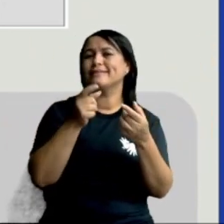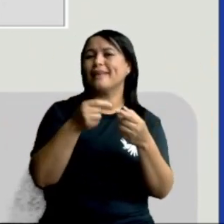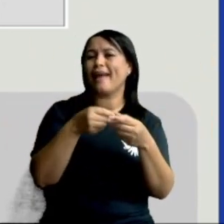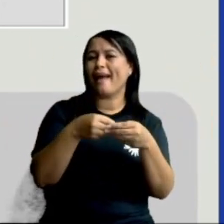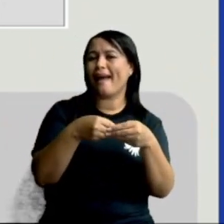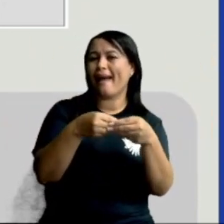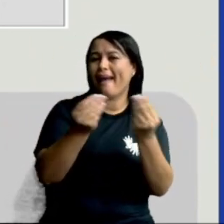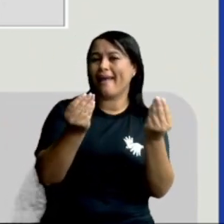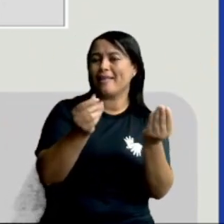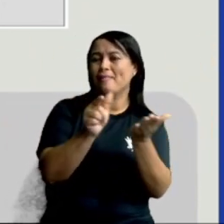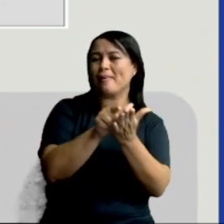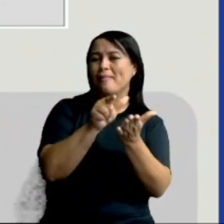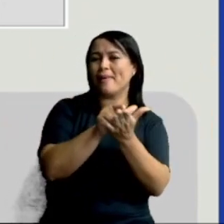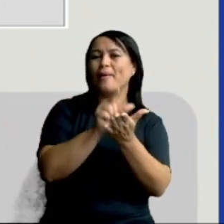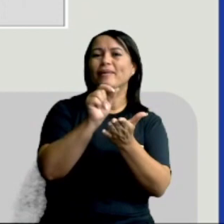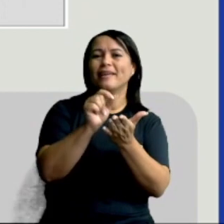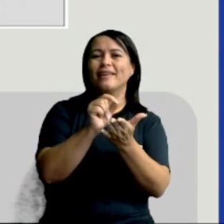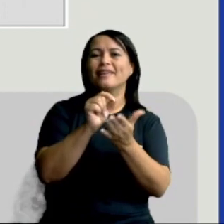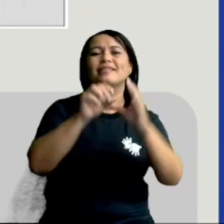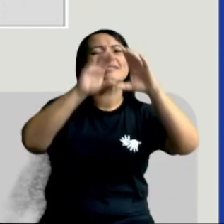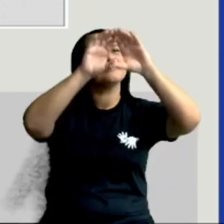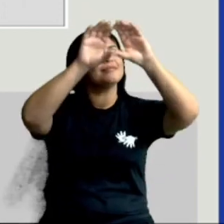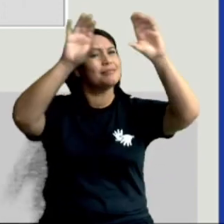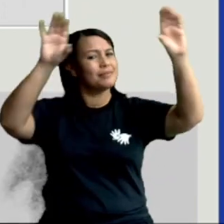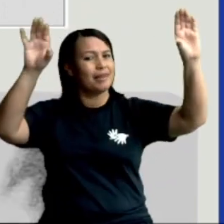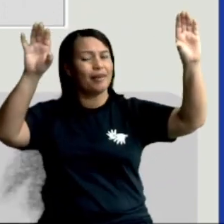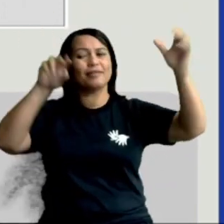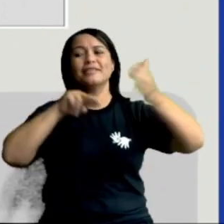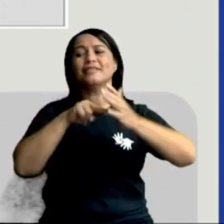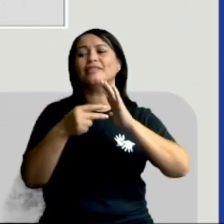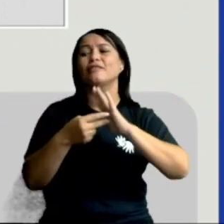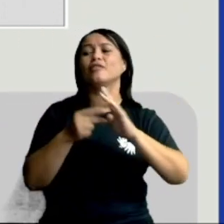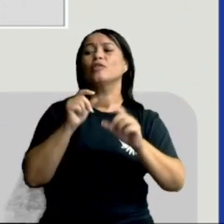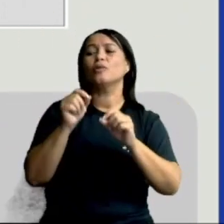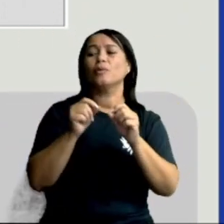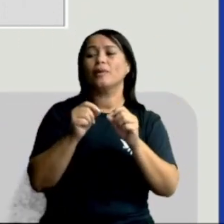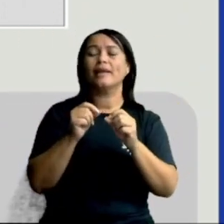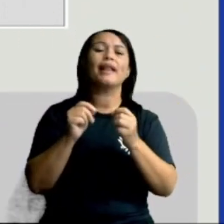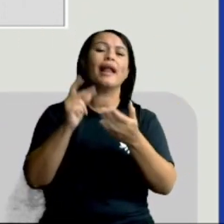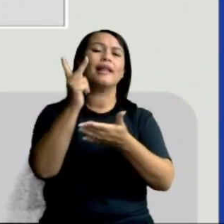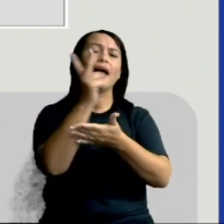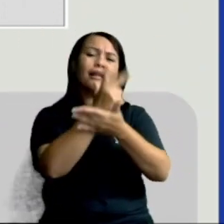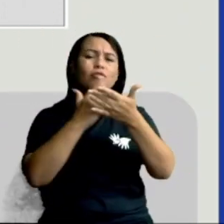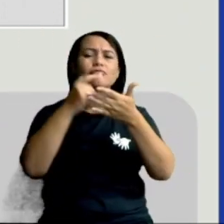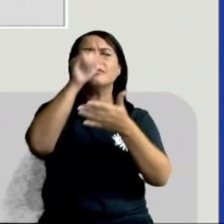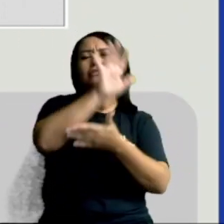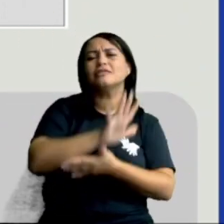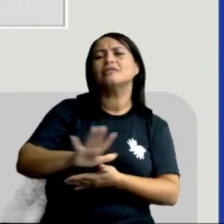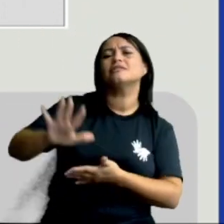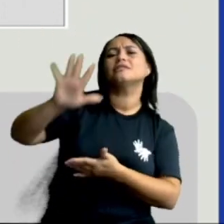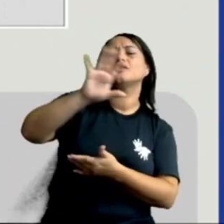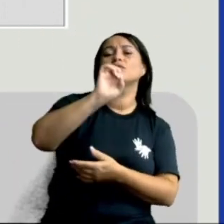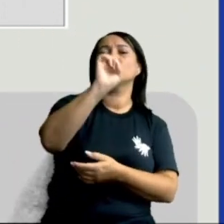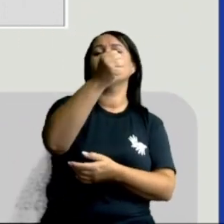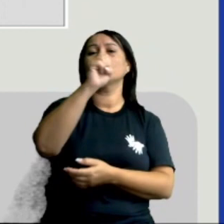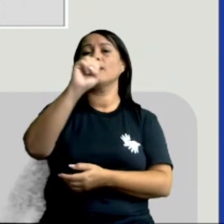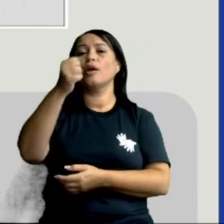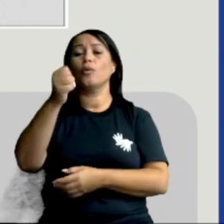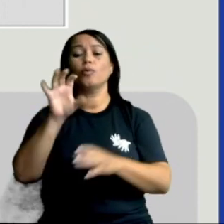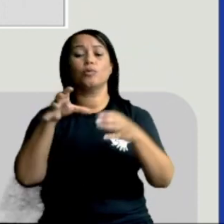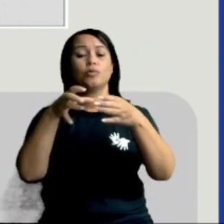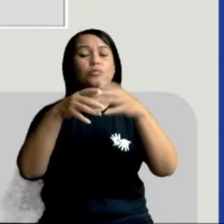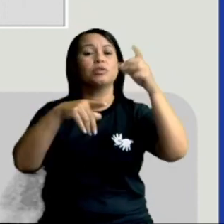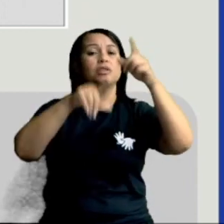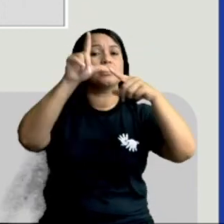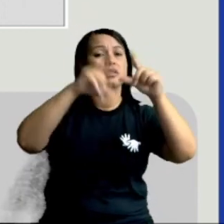mapa do céu, que pode retratar toda a extensão das 88 constelações